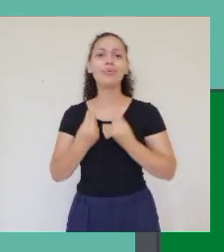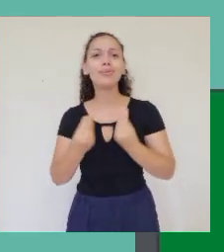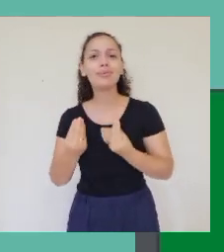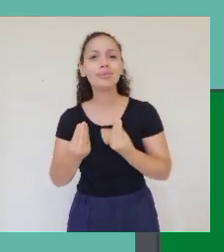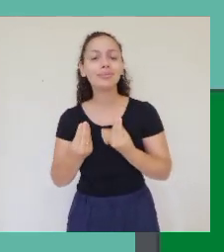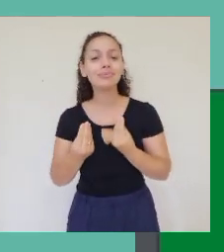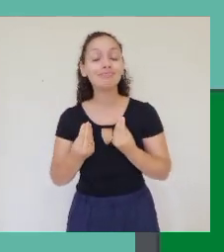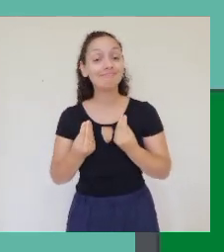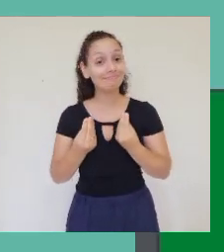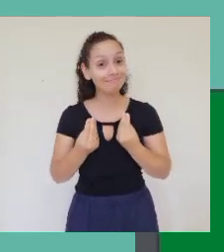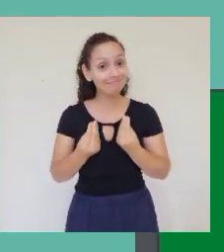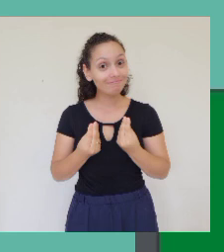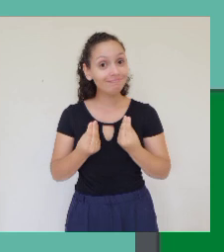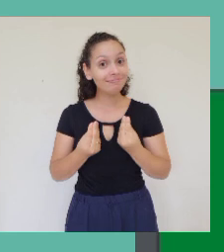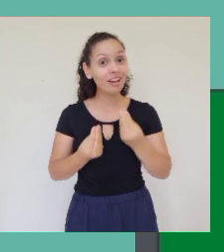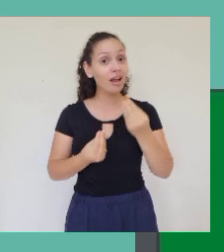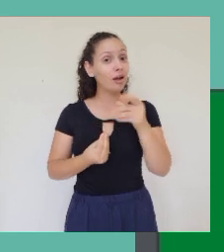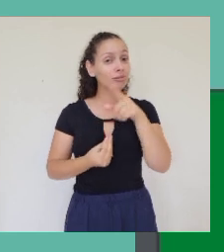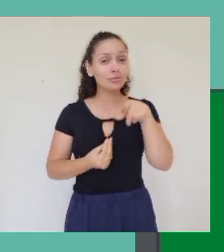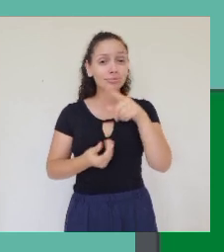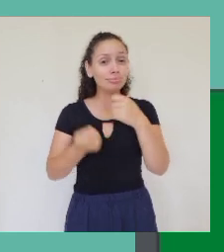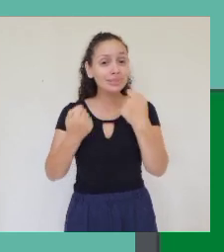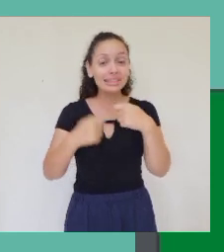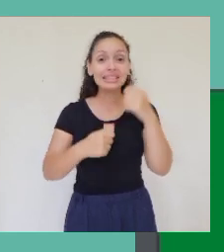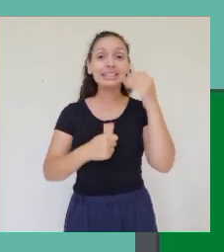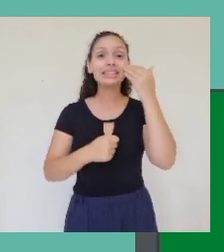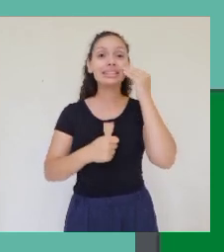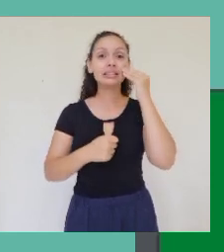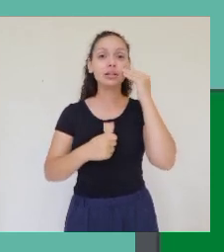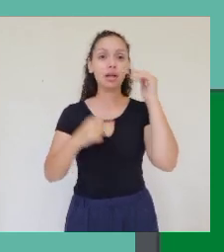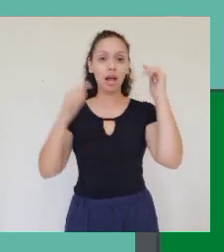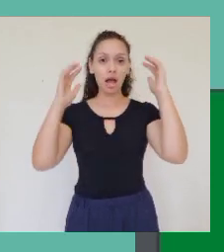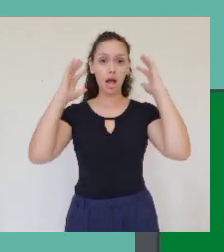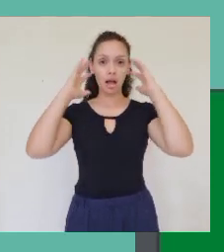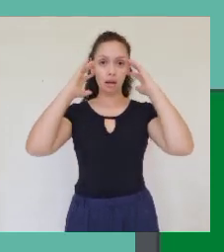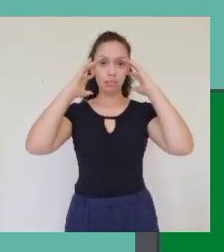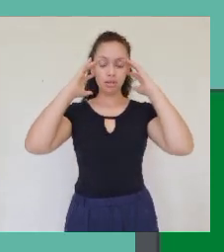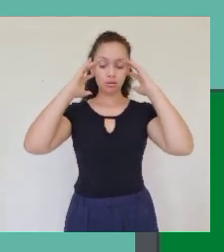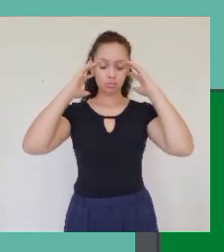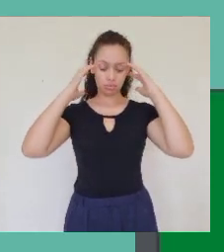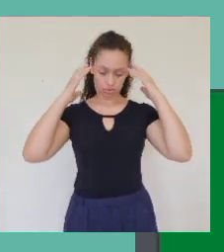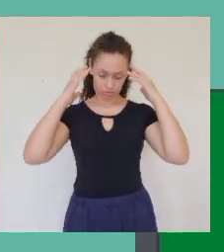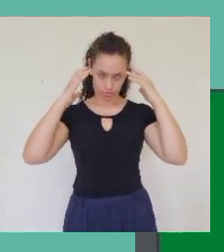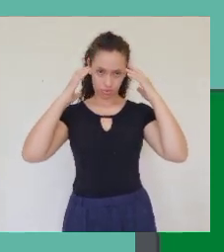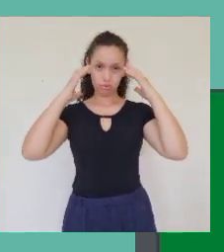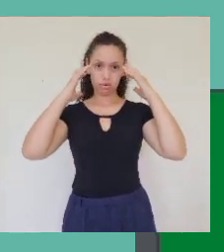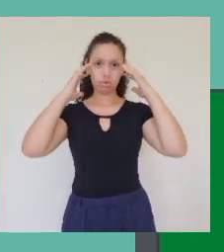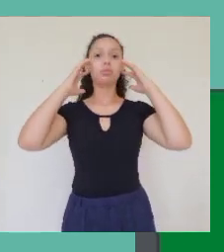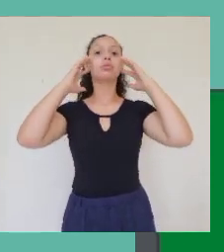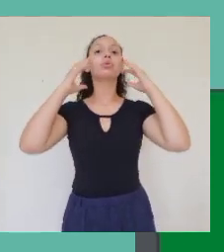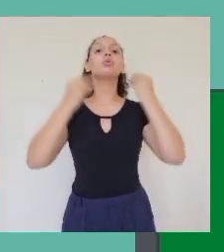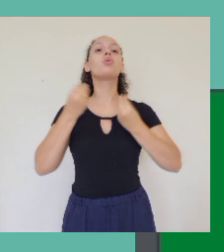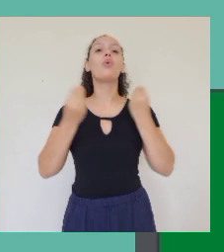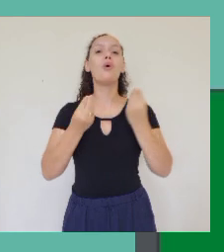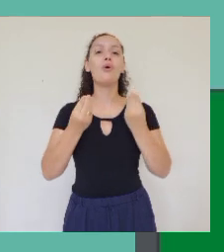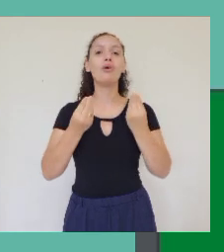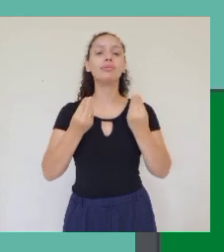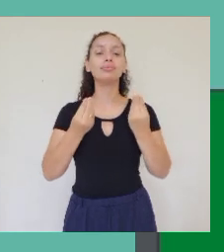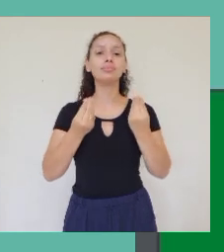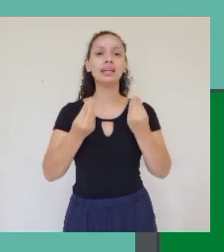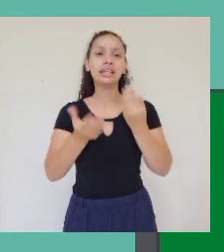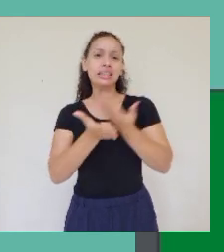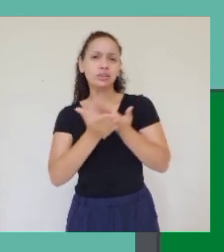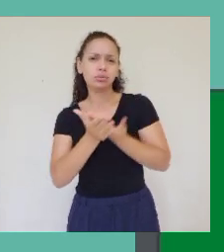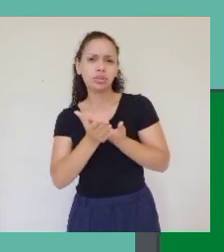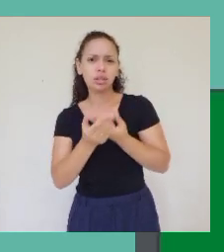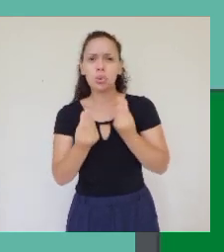bate-papo, que você entenda qual que é a posição da sua cabeça, né? Quando você está mais descontraído, quando você está